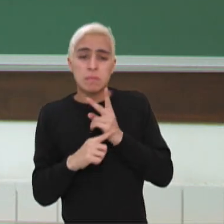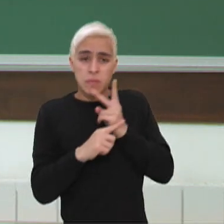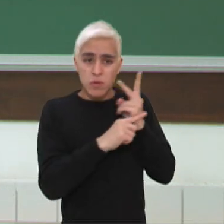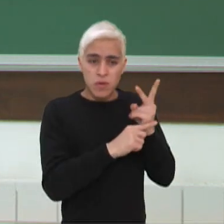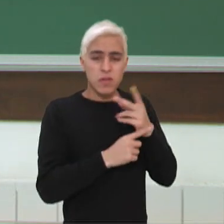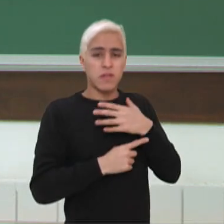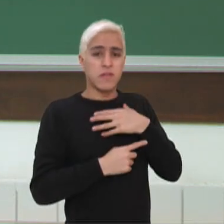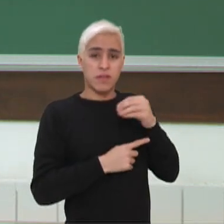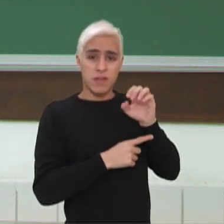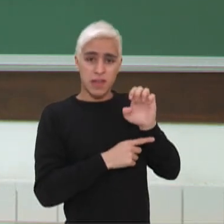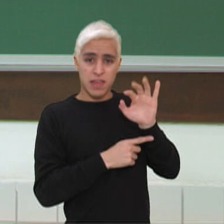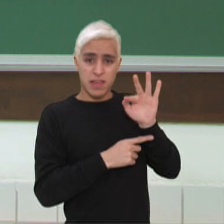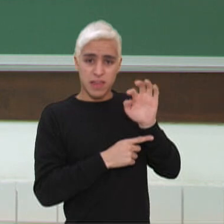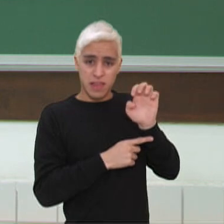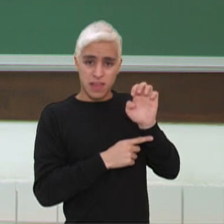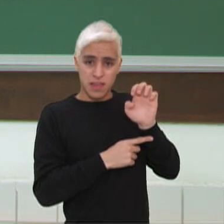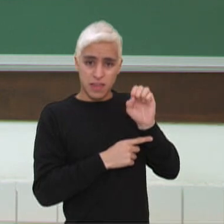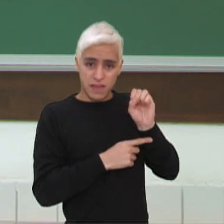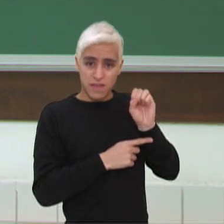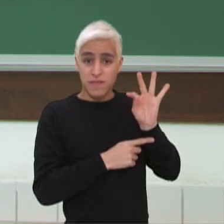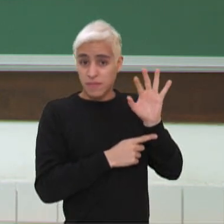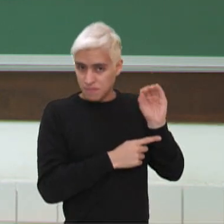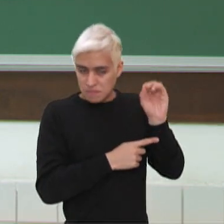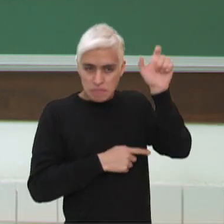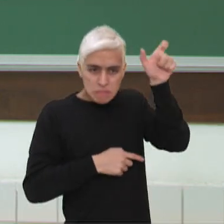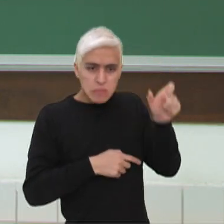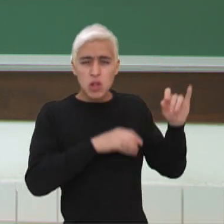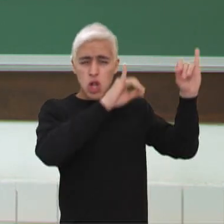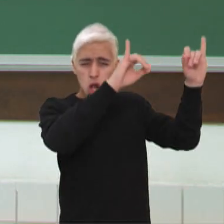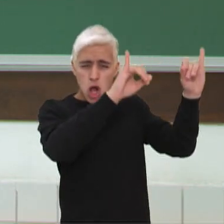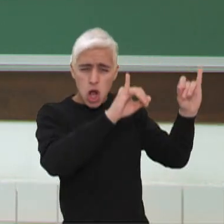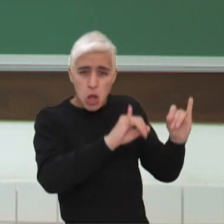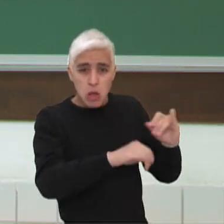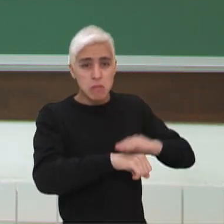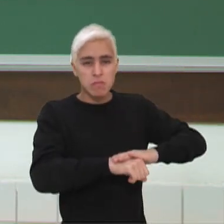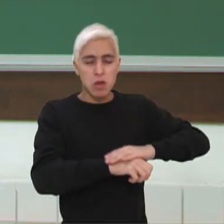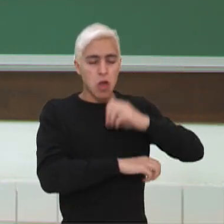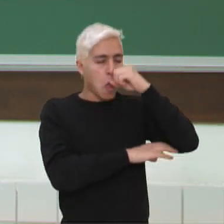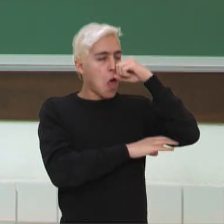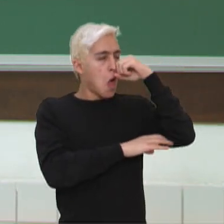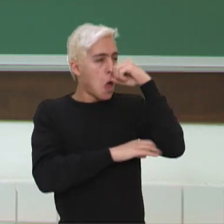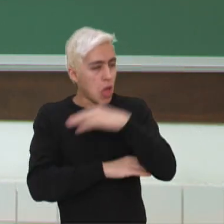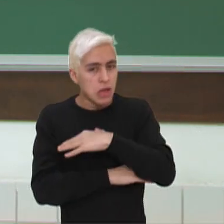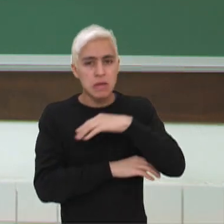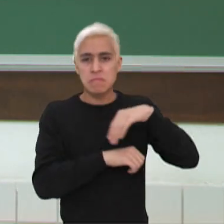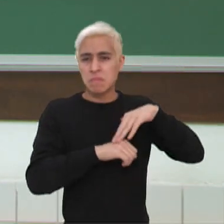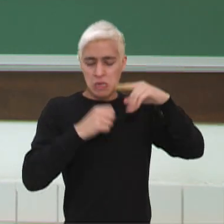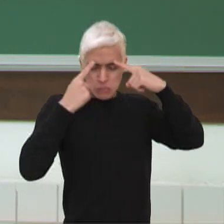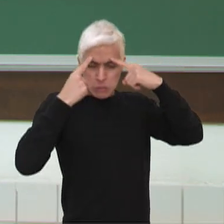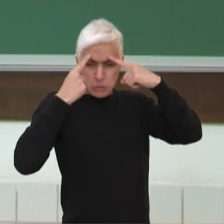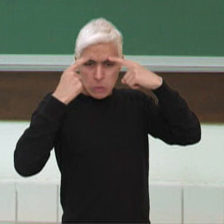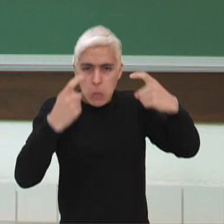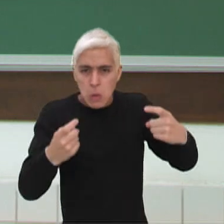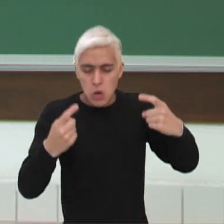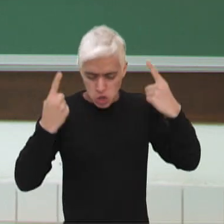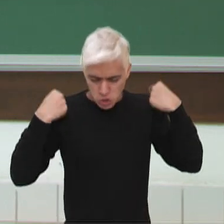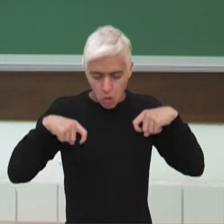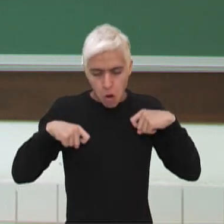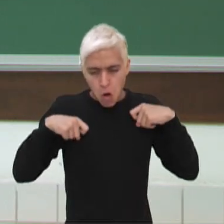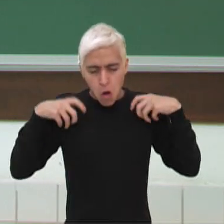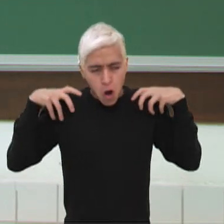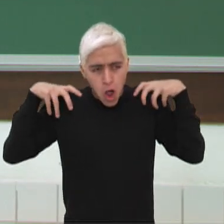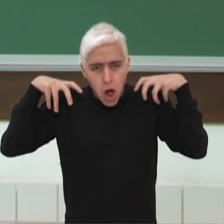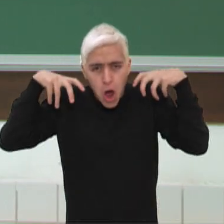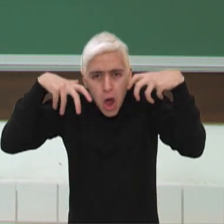com Hefesto. Justo Hefesto, o deus mais turrão, mais truculento em termos de corpo. Ele